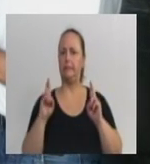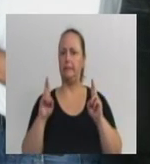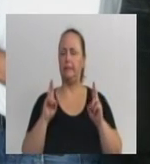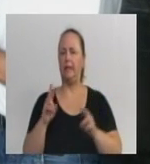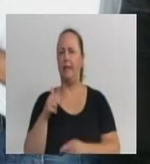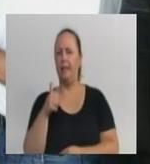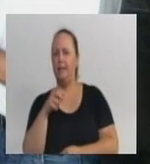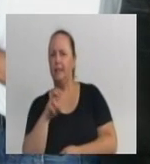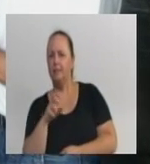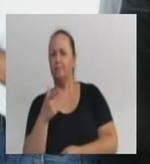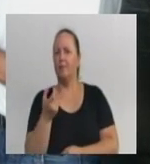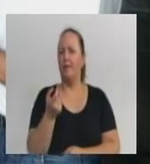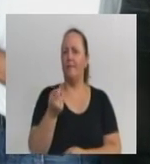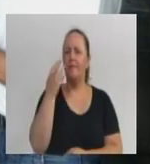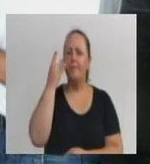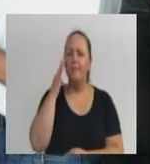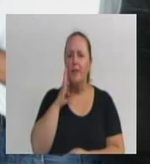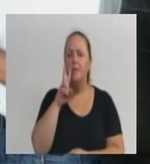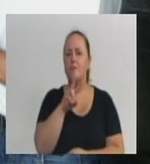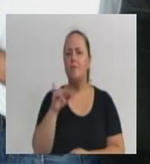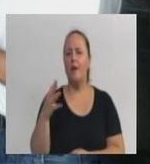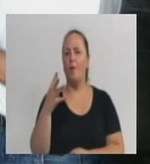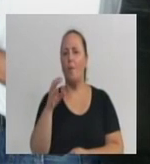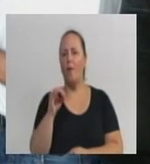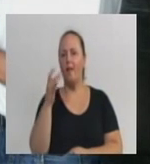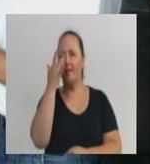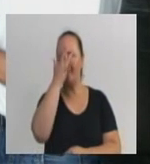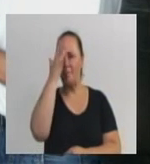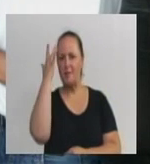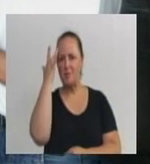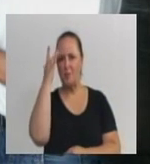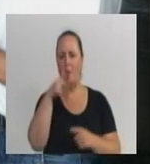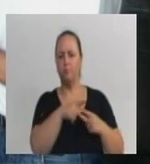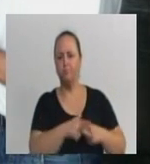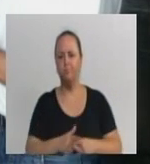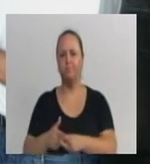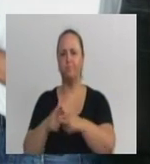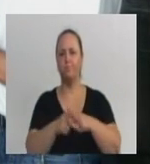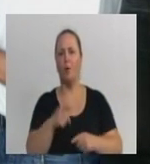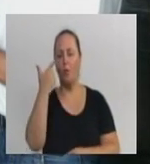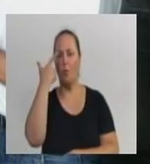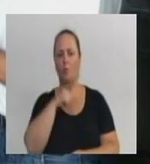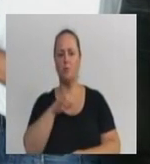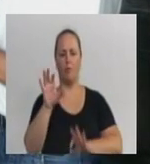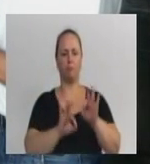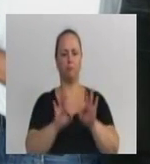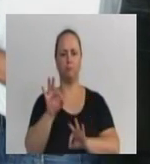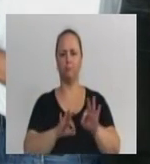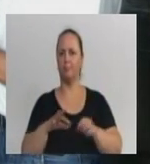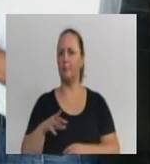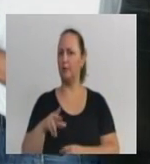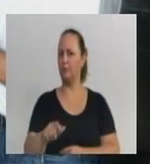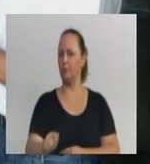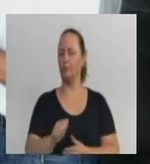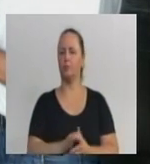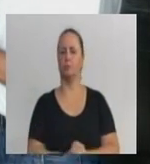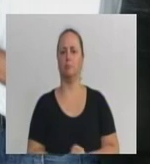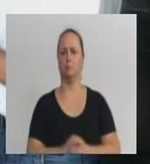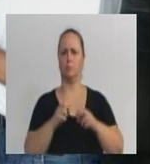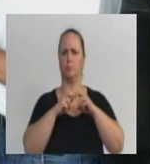dias, esses 40 mecânicos conseguem botar essa frota em ordem. Não são ônibus novos,